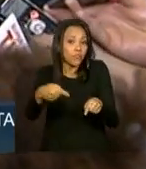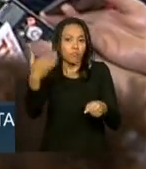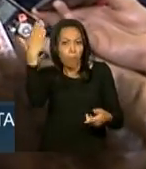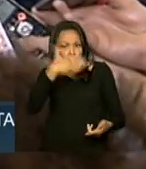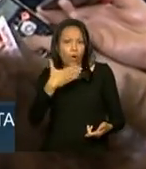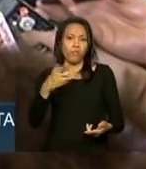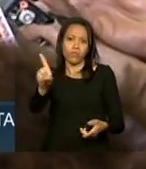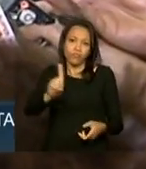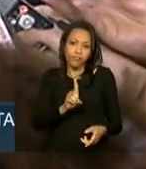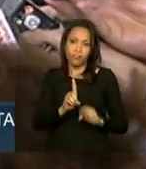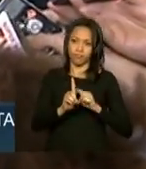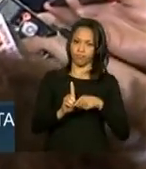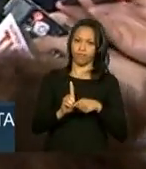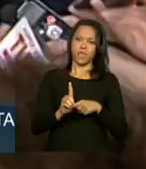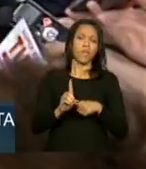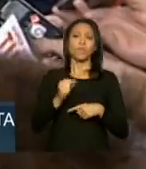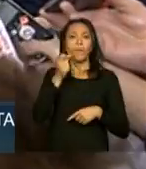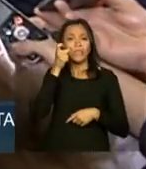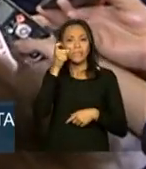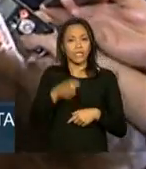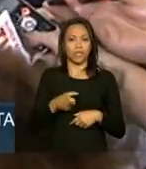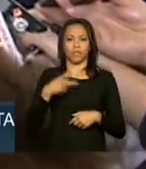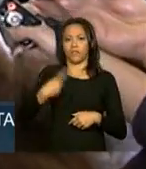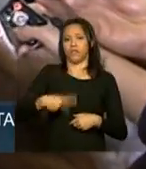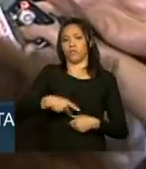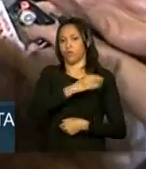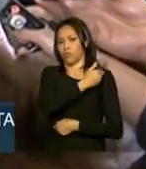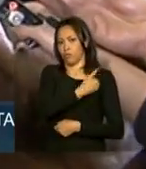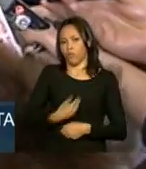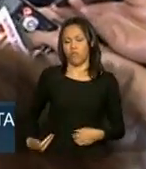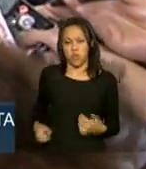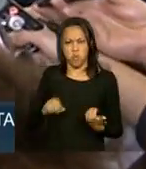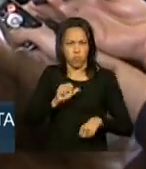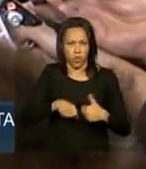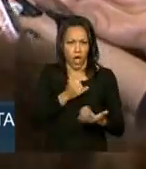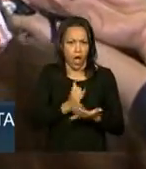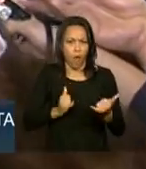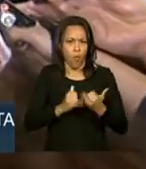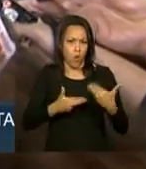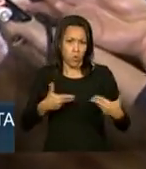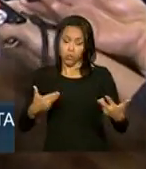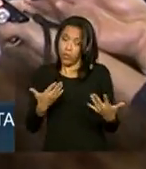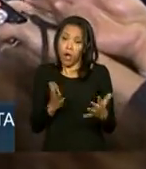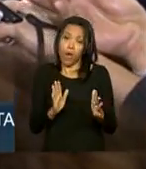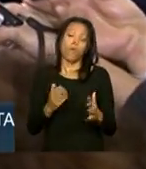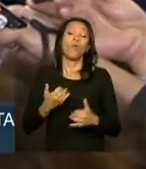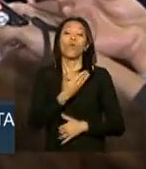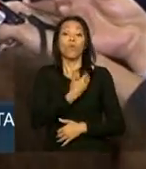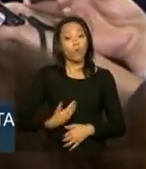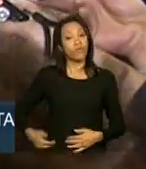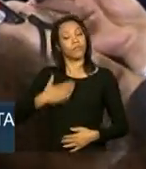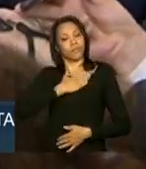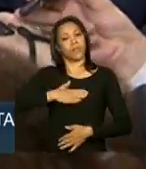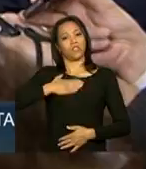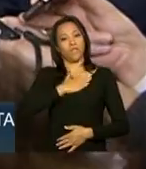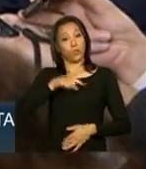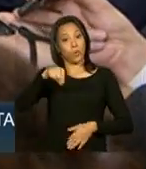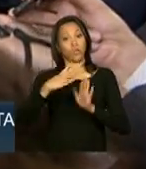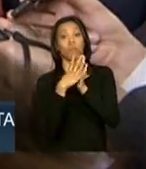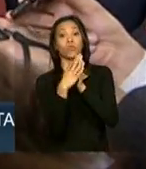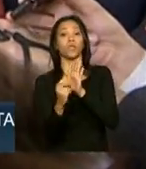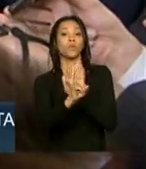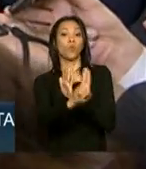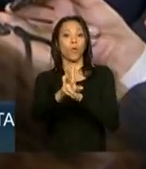ao governo o interesse em modificar qualquer coisa. O governo está satisfeito com o modelo de partilha. E